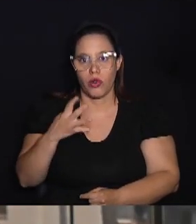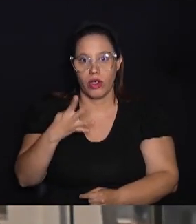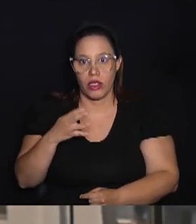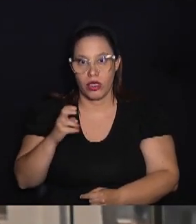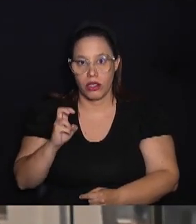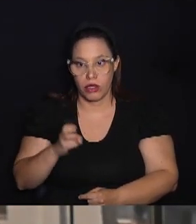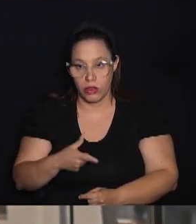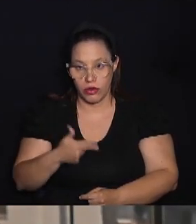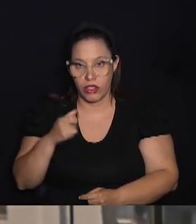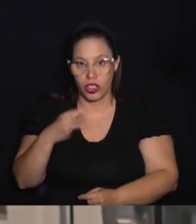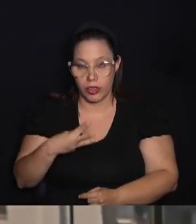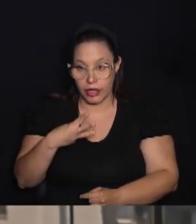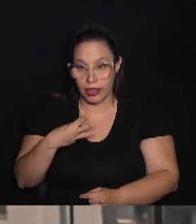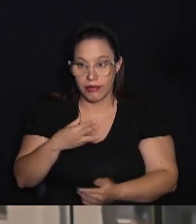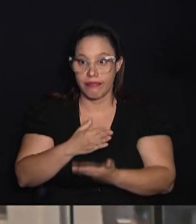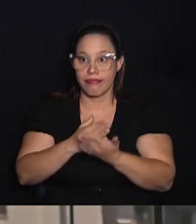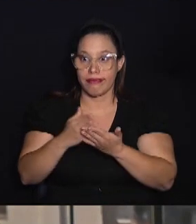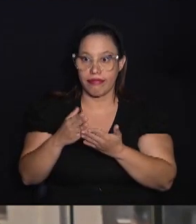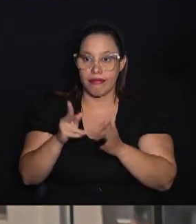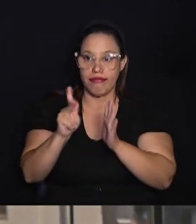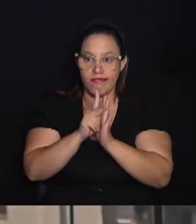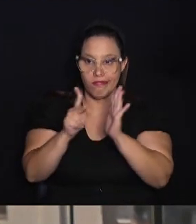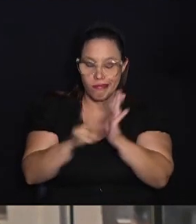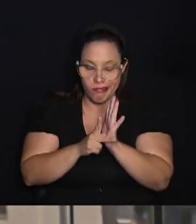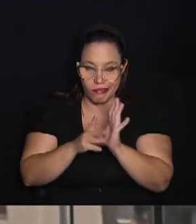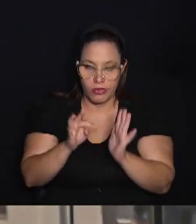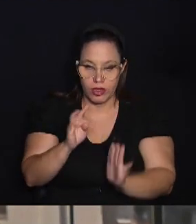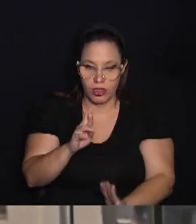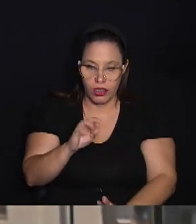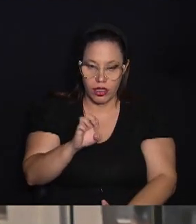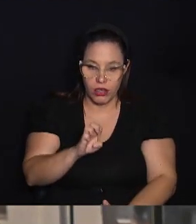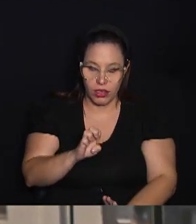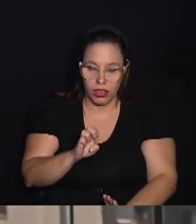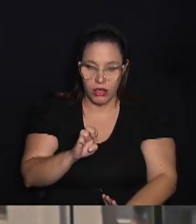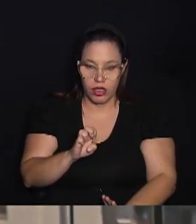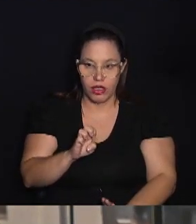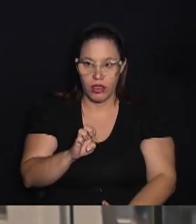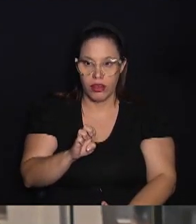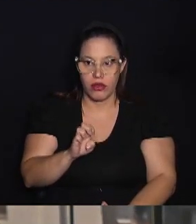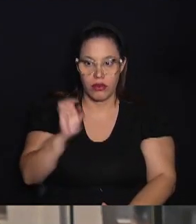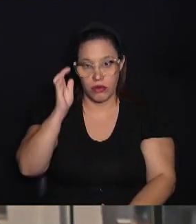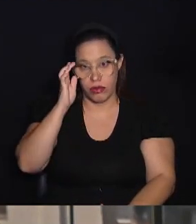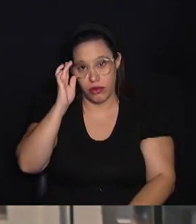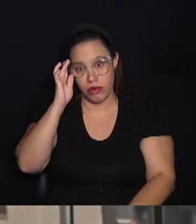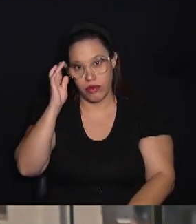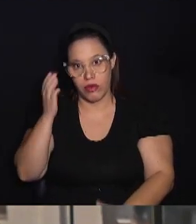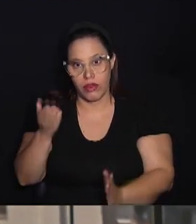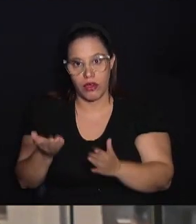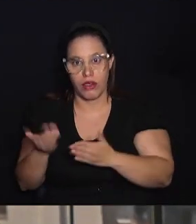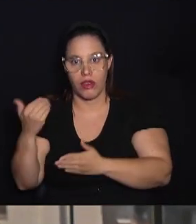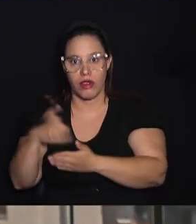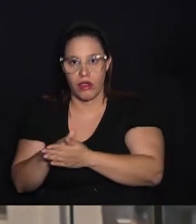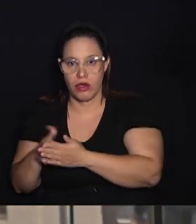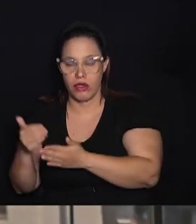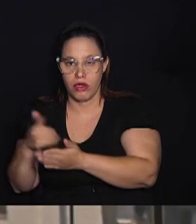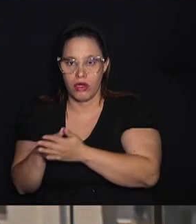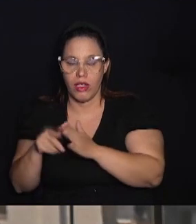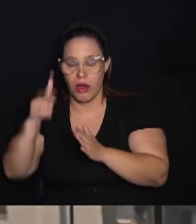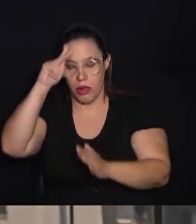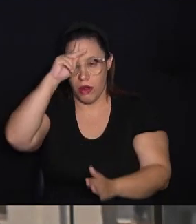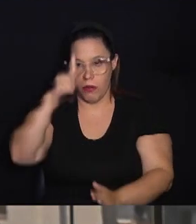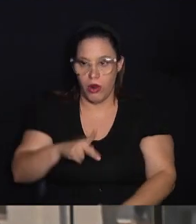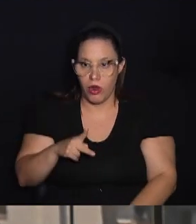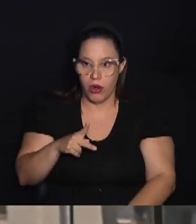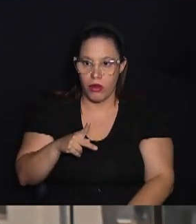iniciativa faz parte de um projeto do tribunal que tem o objetivo de adquirir instalações próprias E